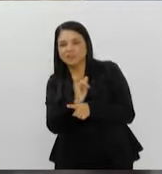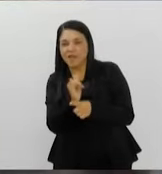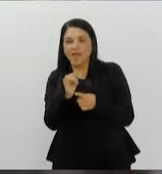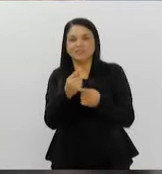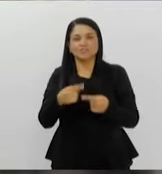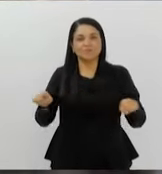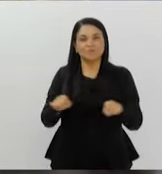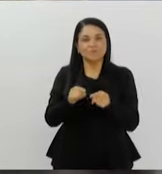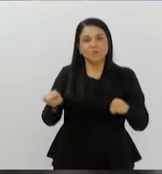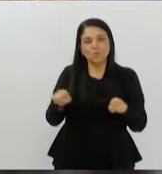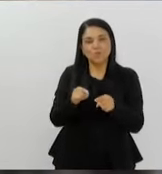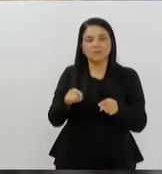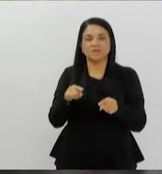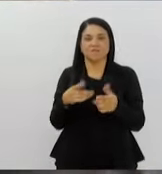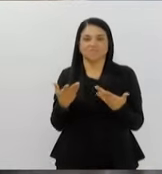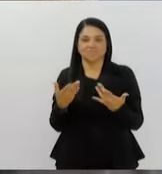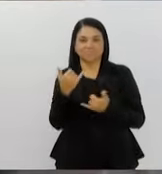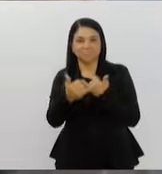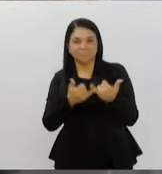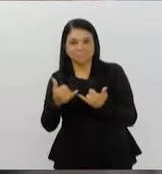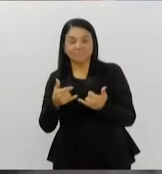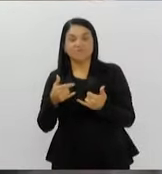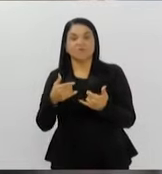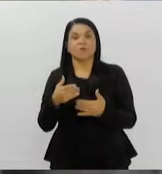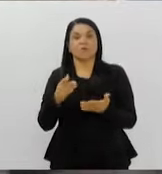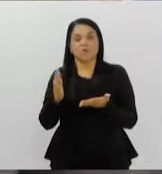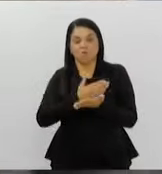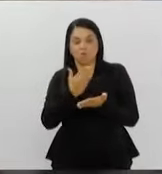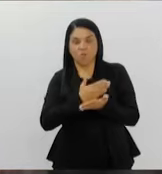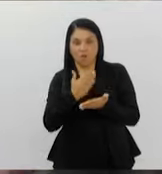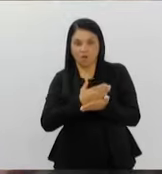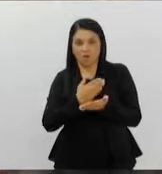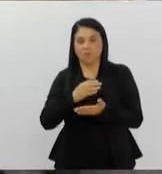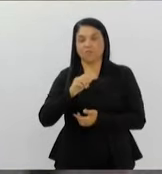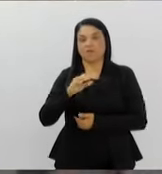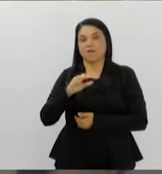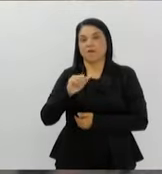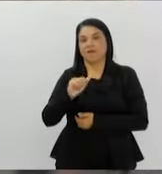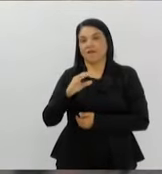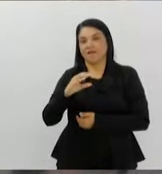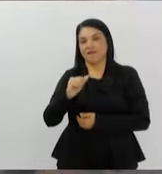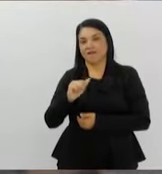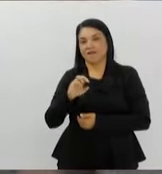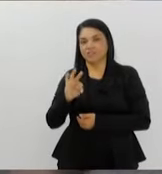forma lúdica. O seu álbum Castelos e Ruínas, com 8 anos de